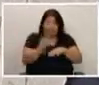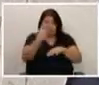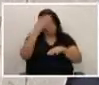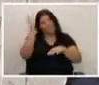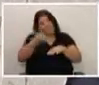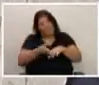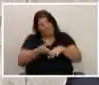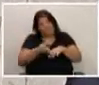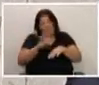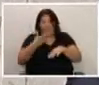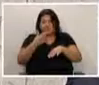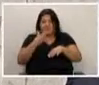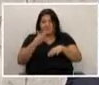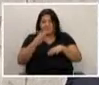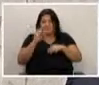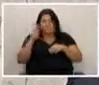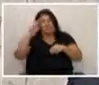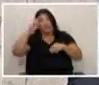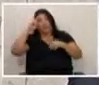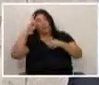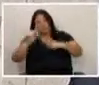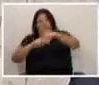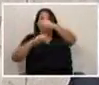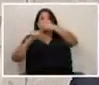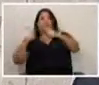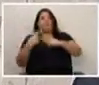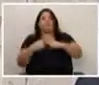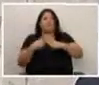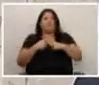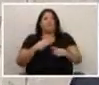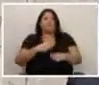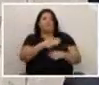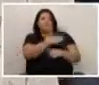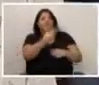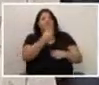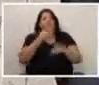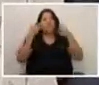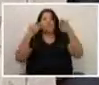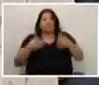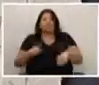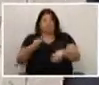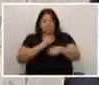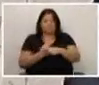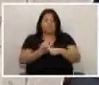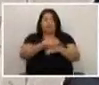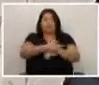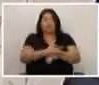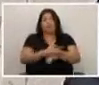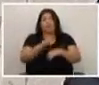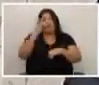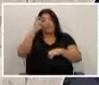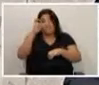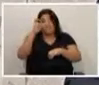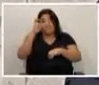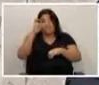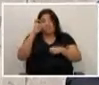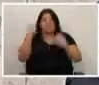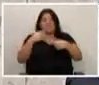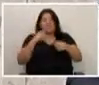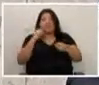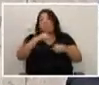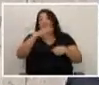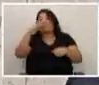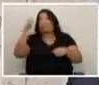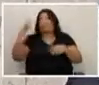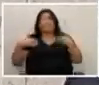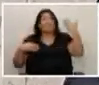manhã, aparentemente. Por que isso? Porque o sargento tinha que chegar no quartel, na rota, 5 horas da manhã, que ele ia viajar para Presidente Prudente. Ele não se apresentou